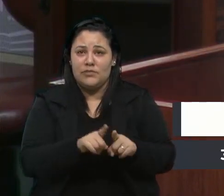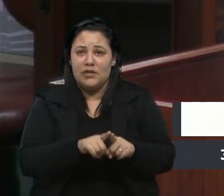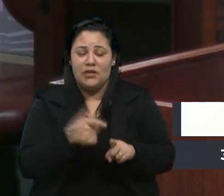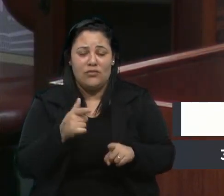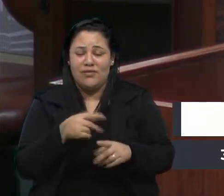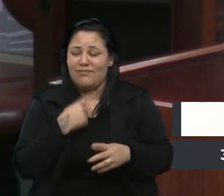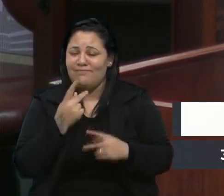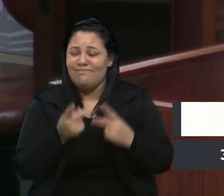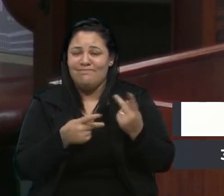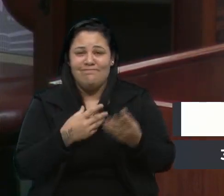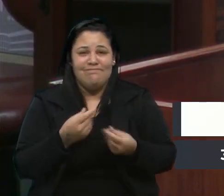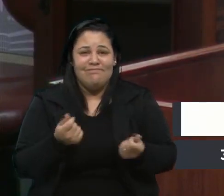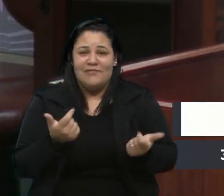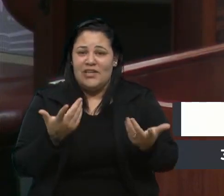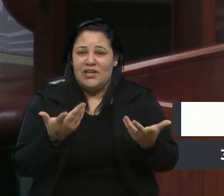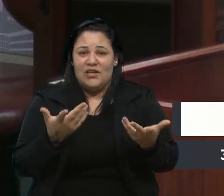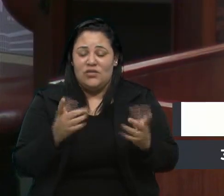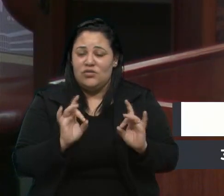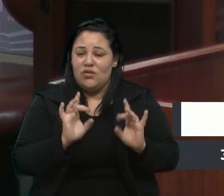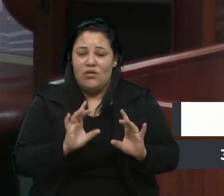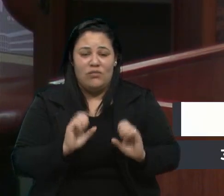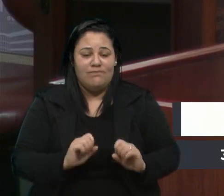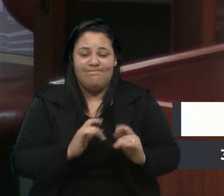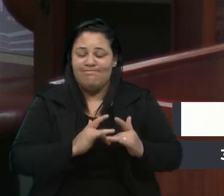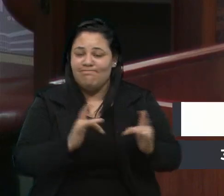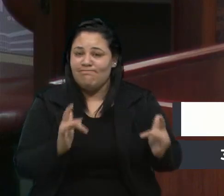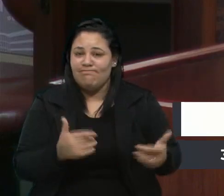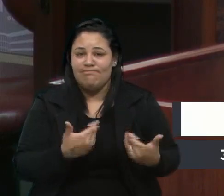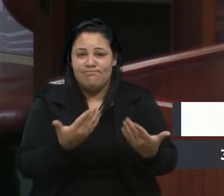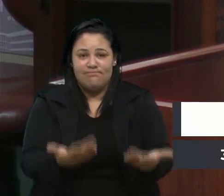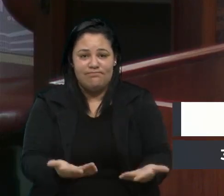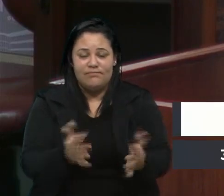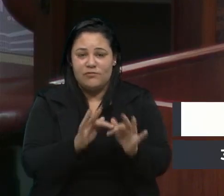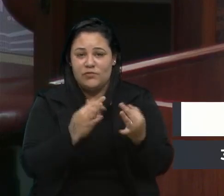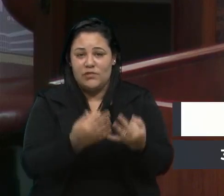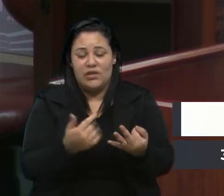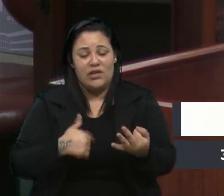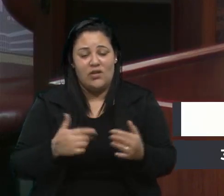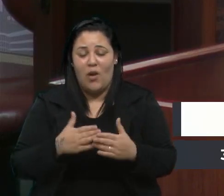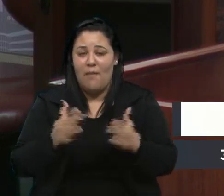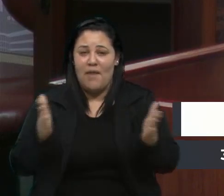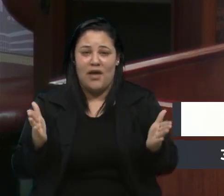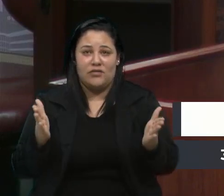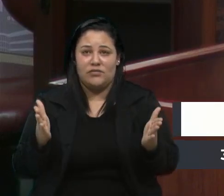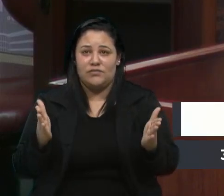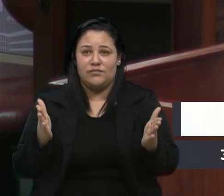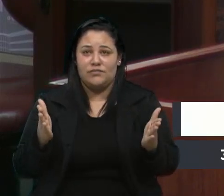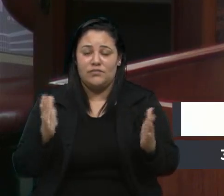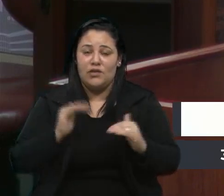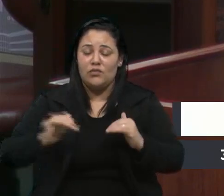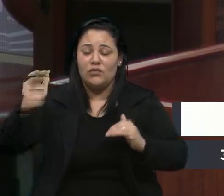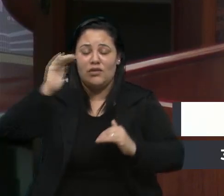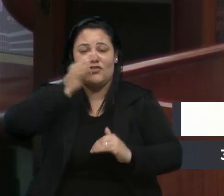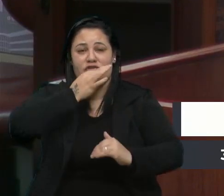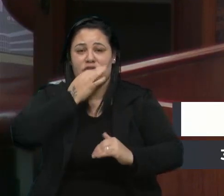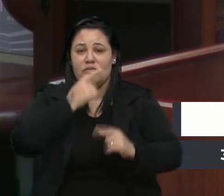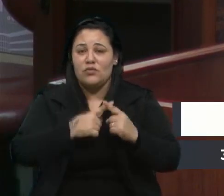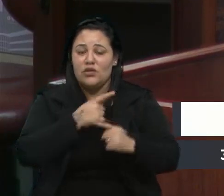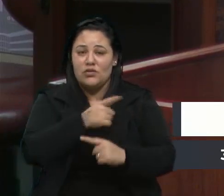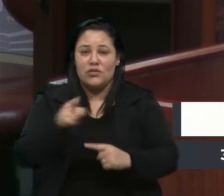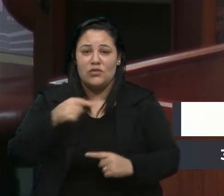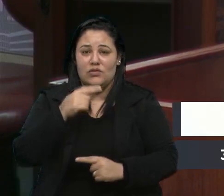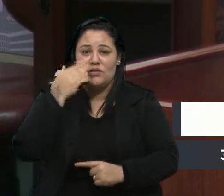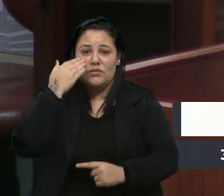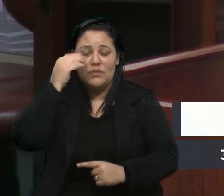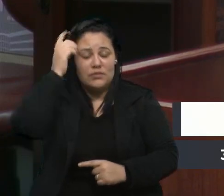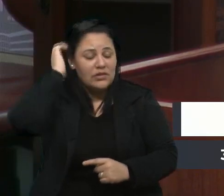falar, eu só posso aqui me solidarizar com essas famílias e nos colocar à disposição das autoridades de Caxias do Sul, porque a gente sabe que está em segredo de